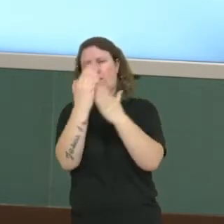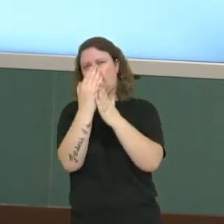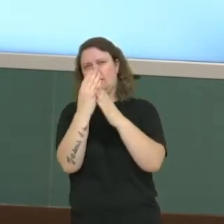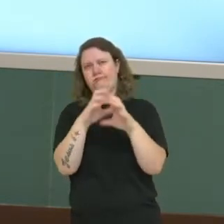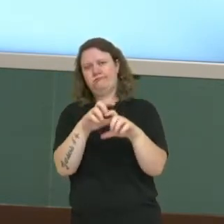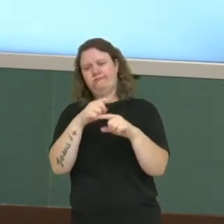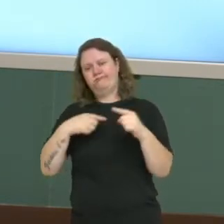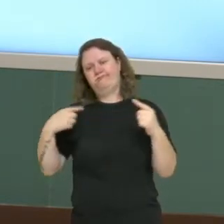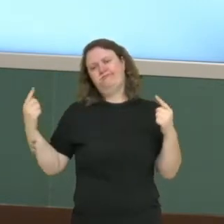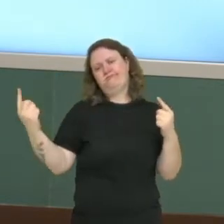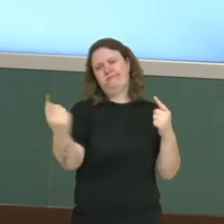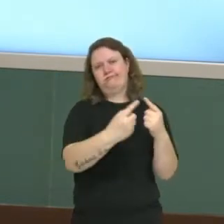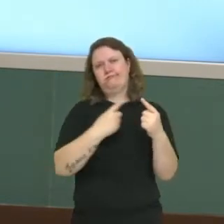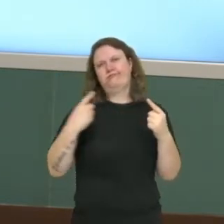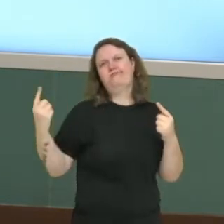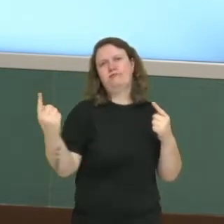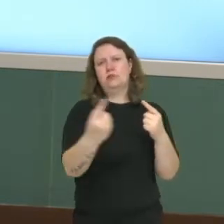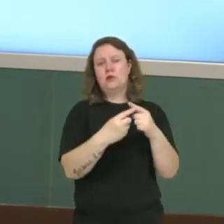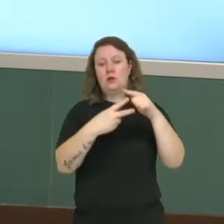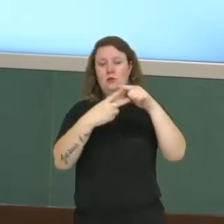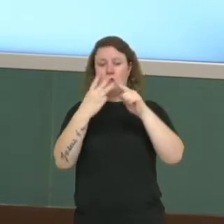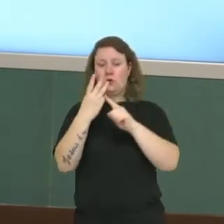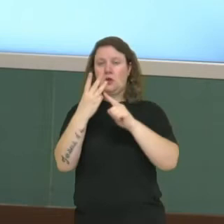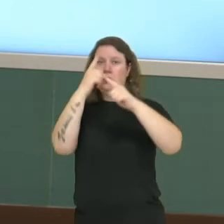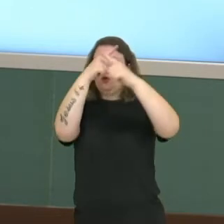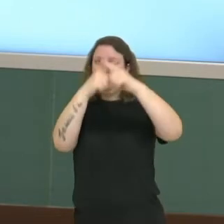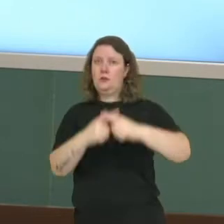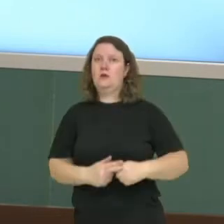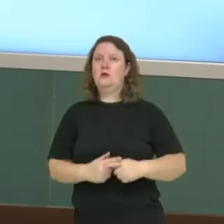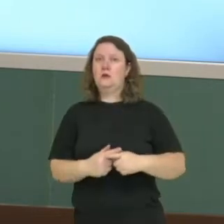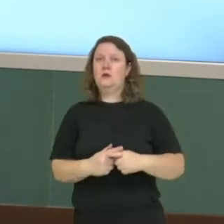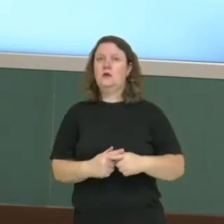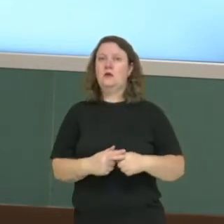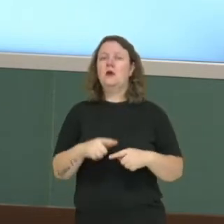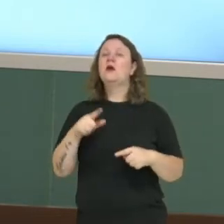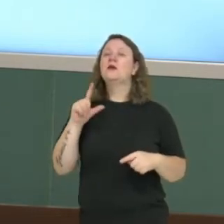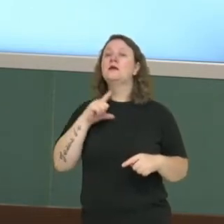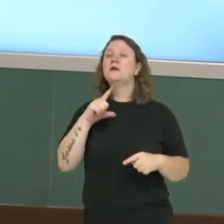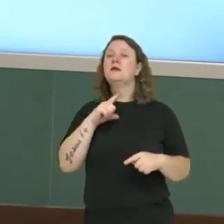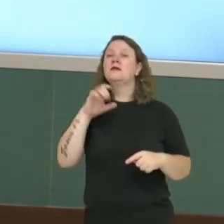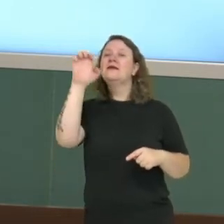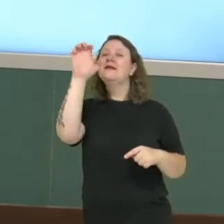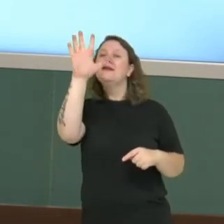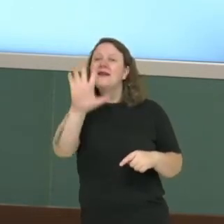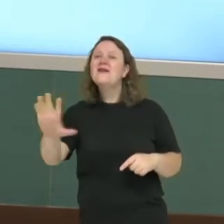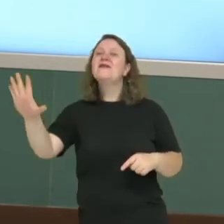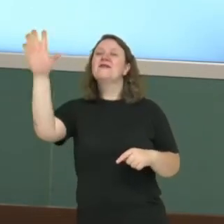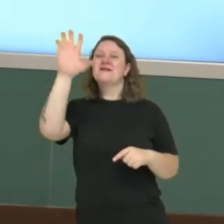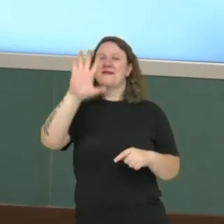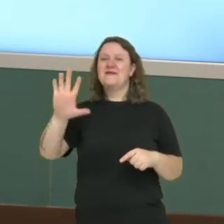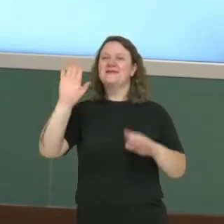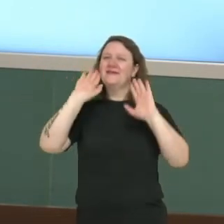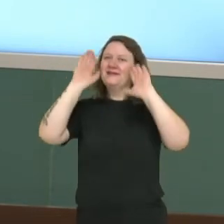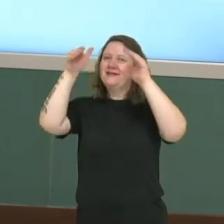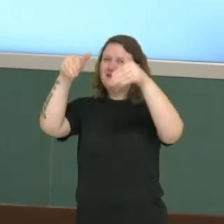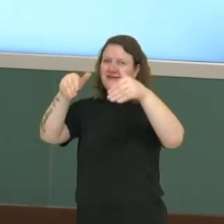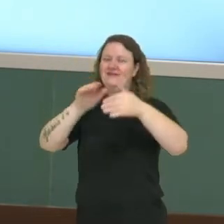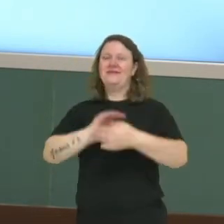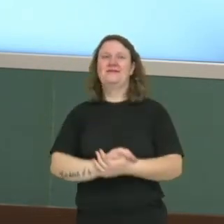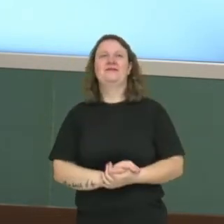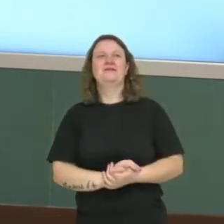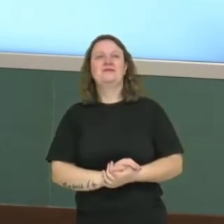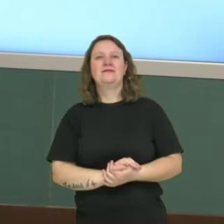Então, essas três provas que compõem, né, o Pro Tour na maior competição de ciclismo de